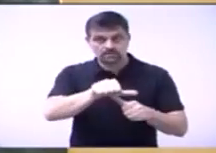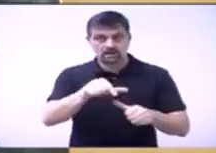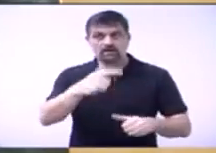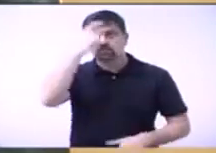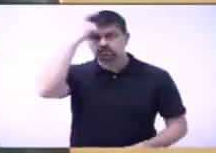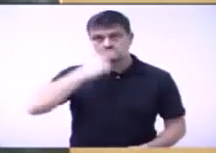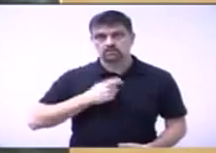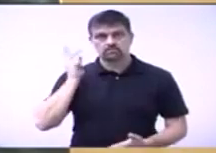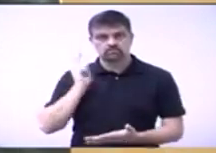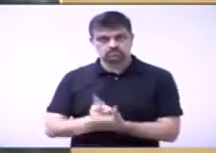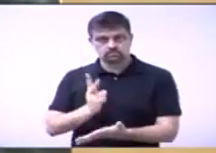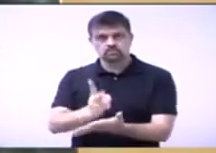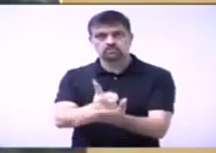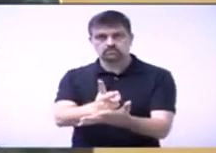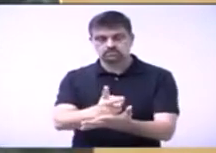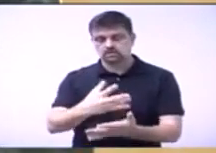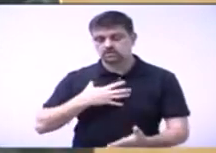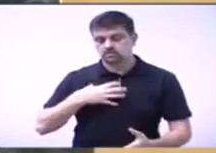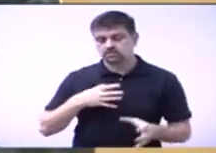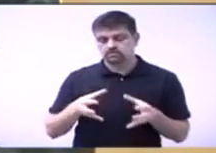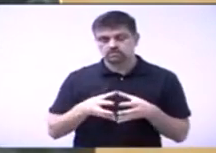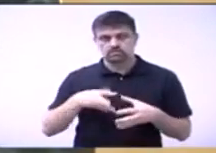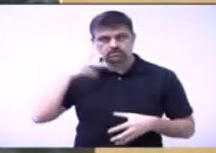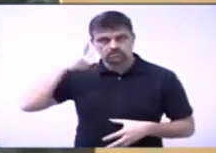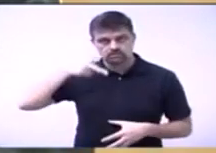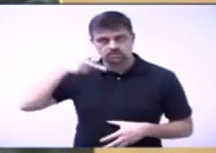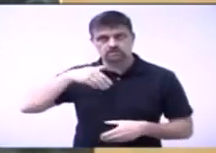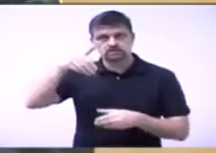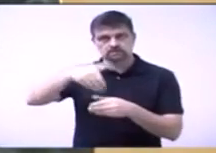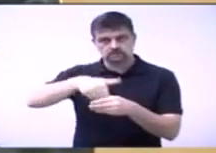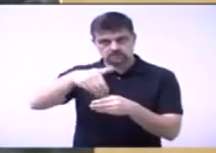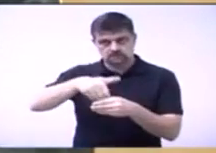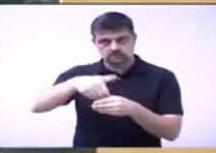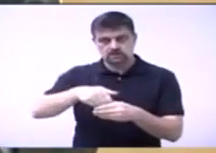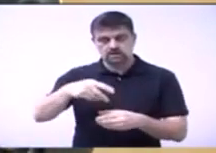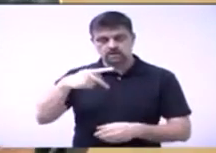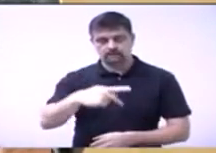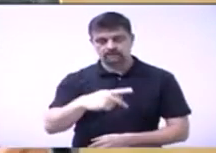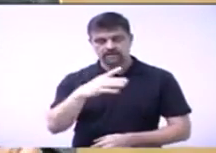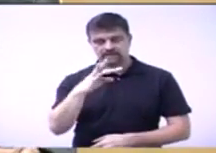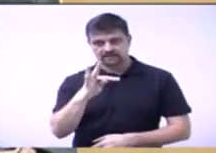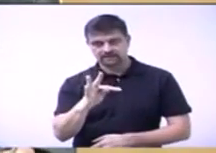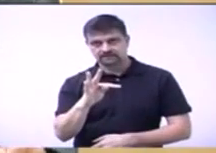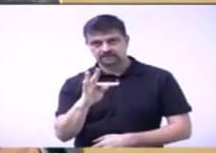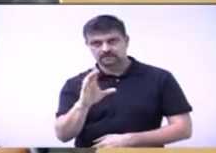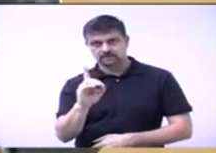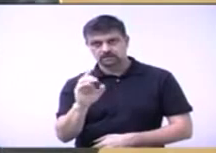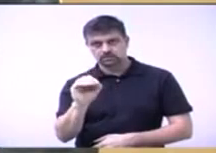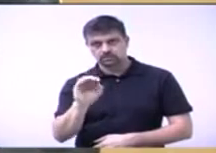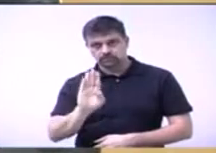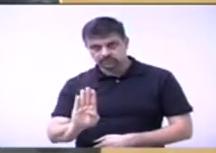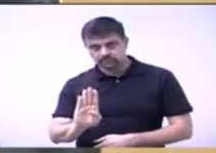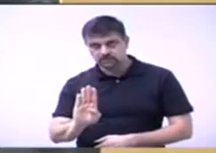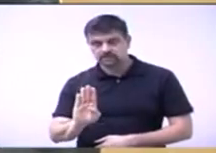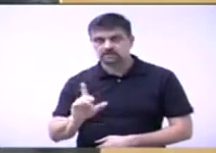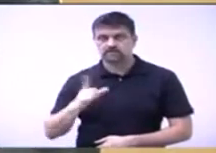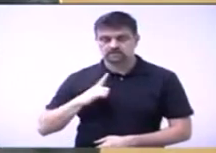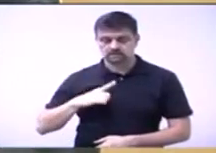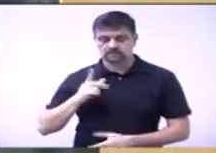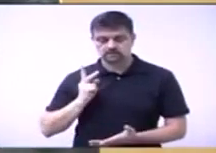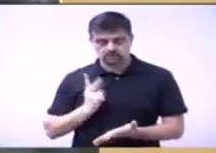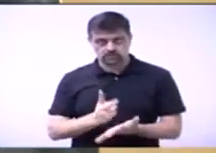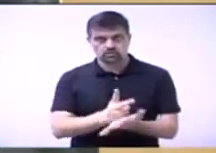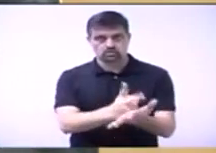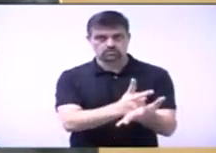continuo no PT do B, né, e vamos aí para as próximas eleições no PT do B. Tem algumas definições, mas estamos aí dentro do